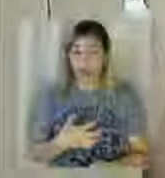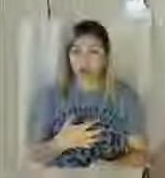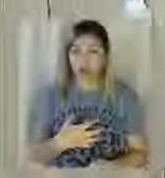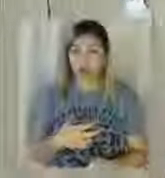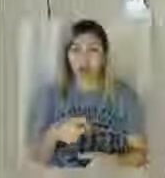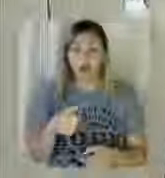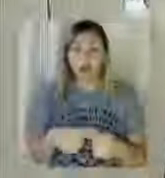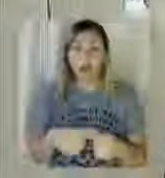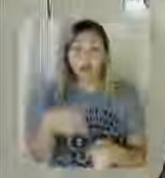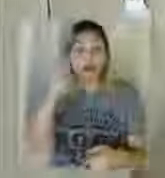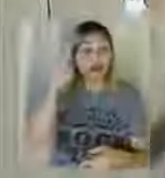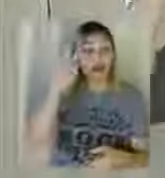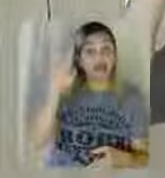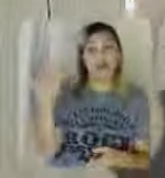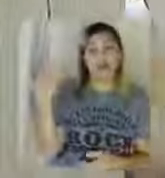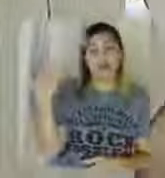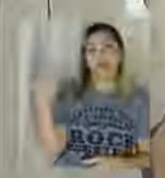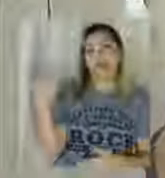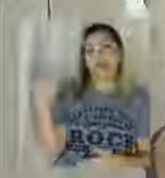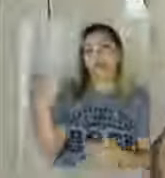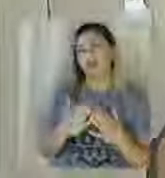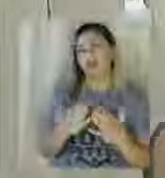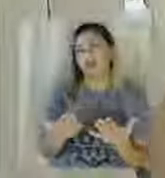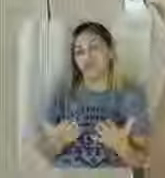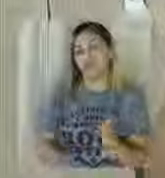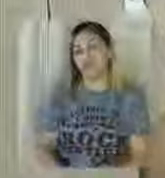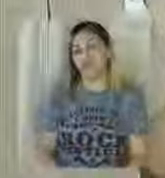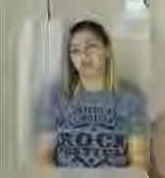ruim. Lembra em casa.